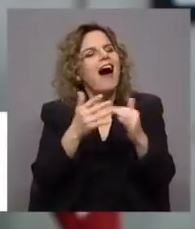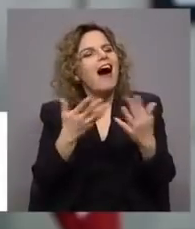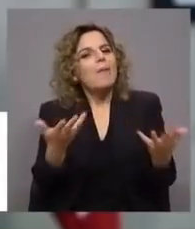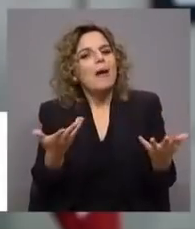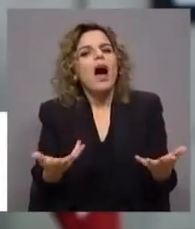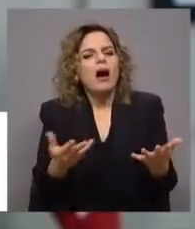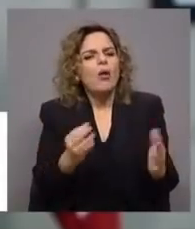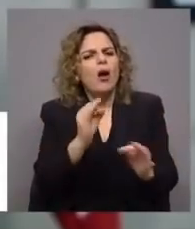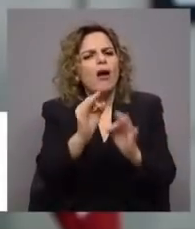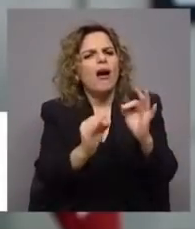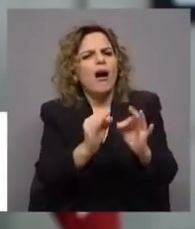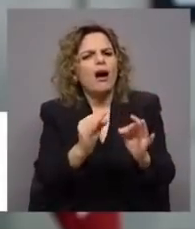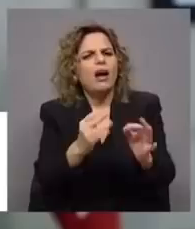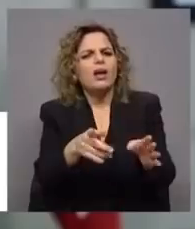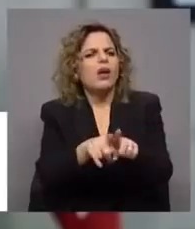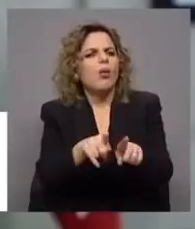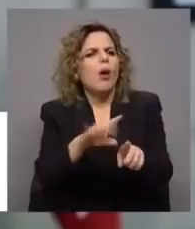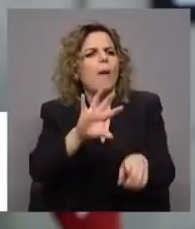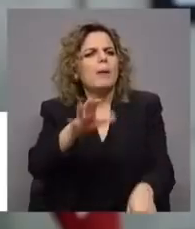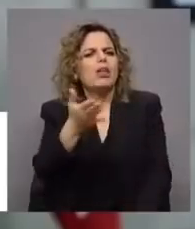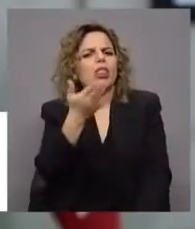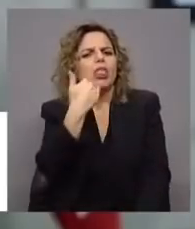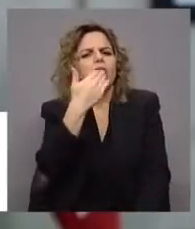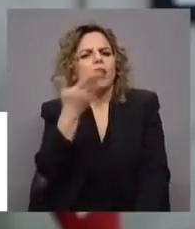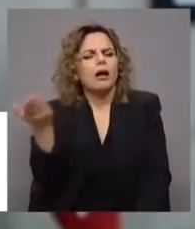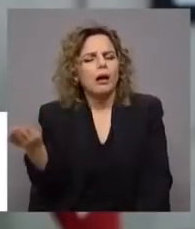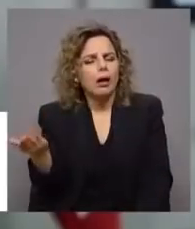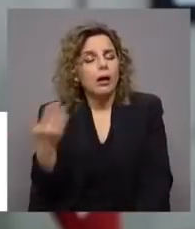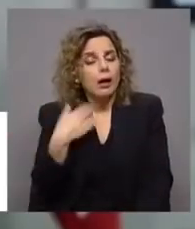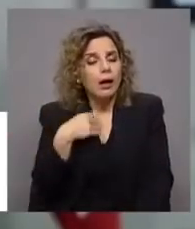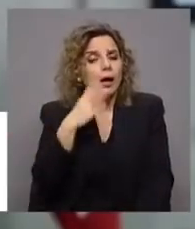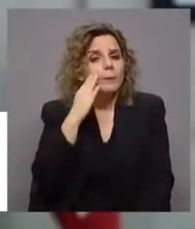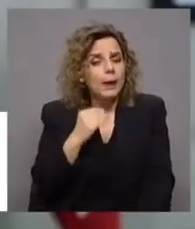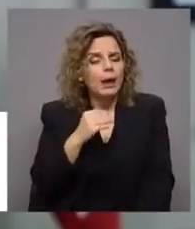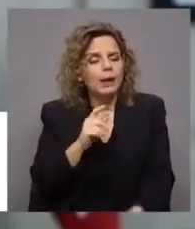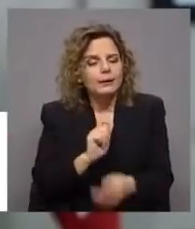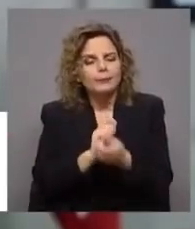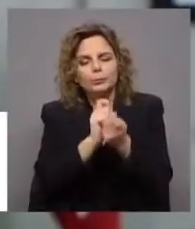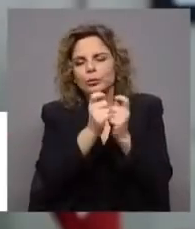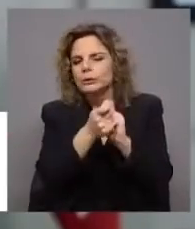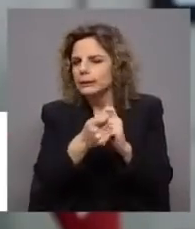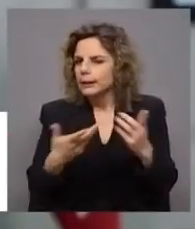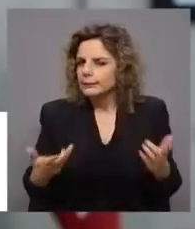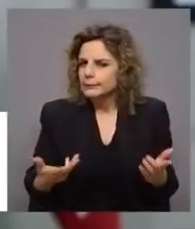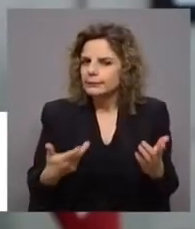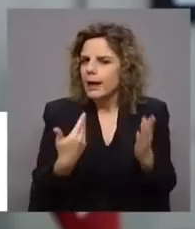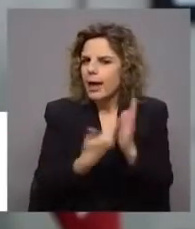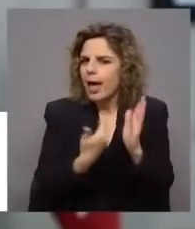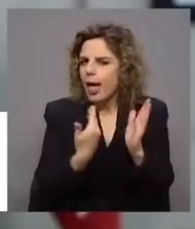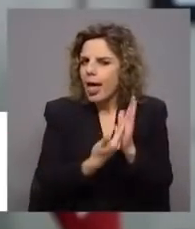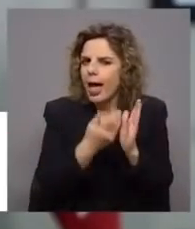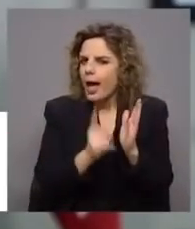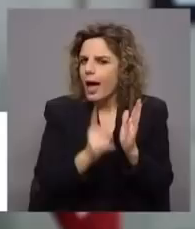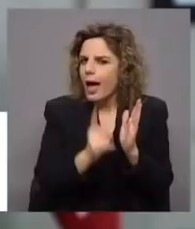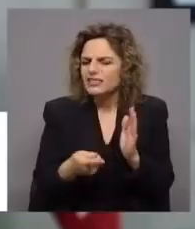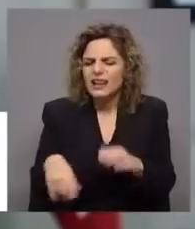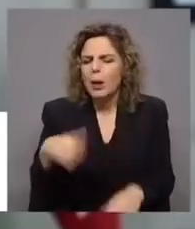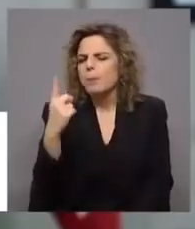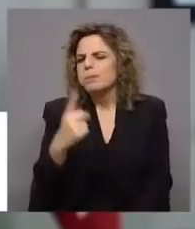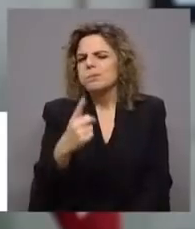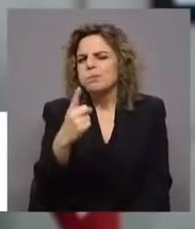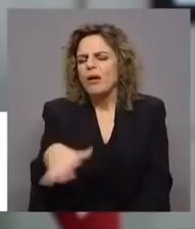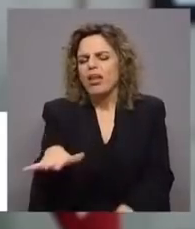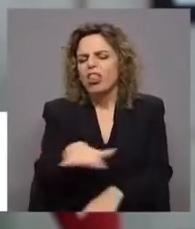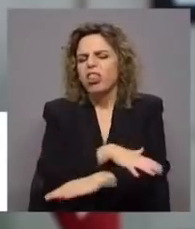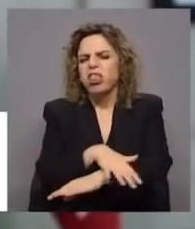como um país muito insignificante. Então, eu acho que as mudanças demonstrou que o presidente está tão fraco que